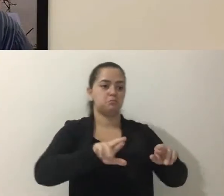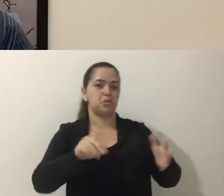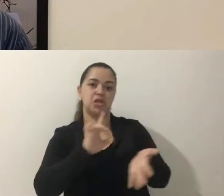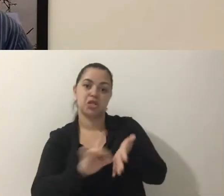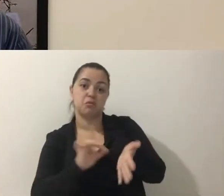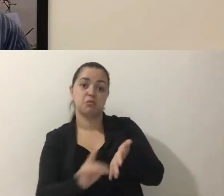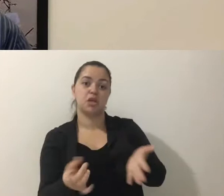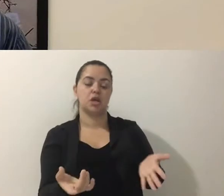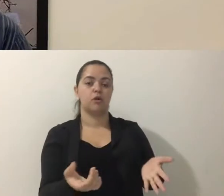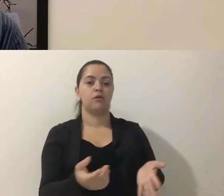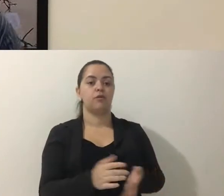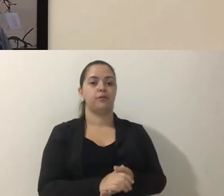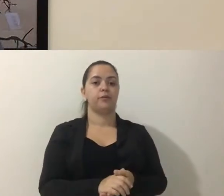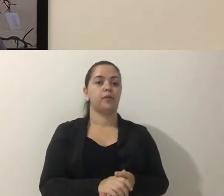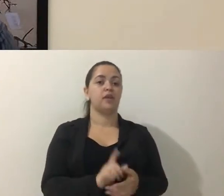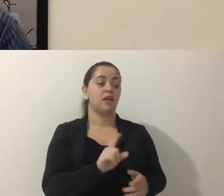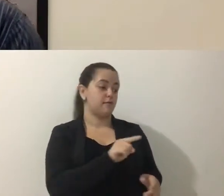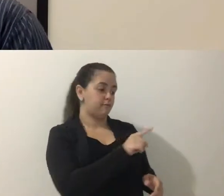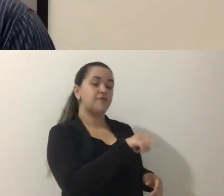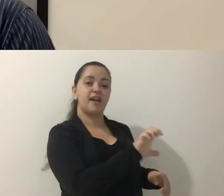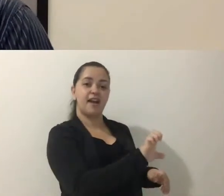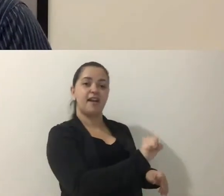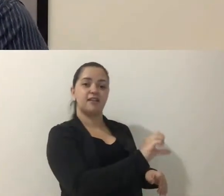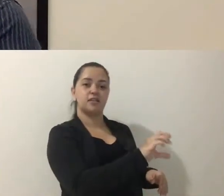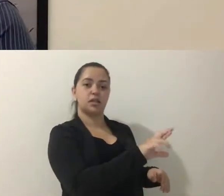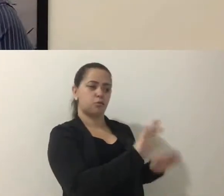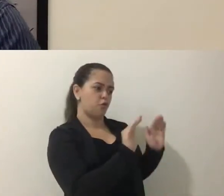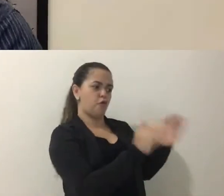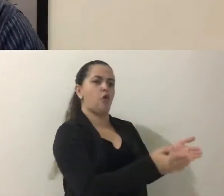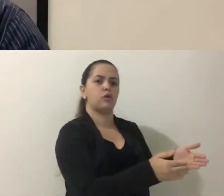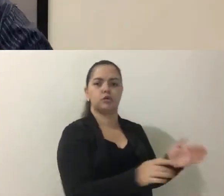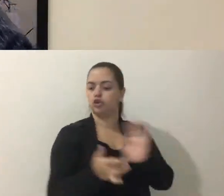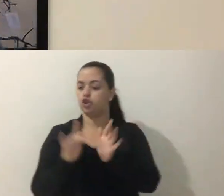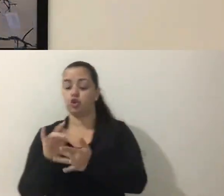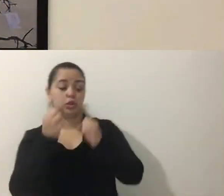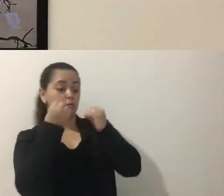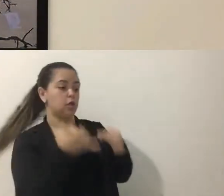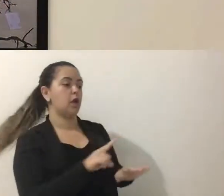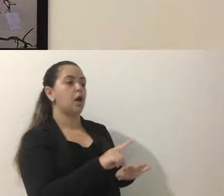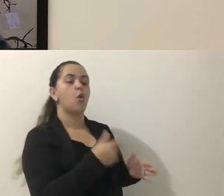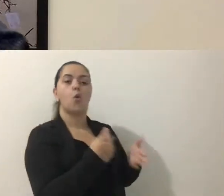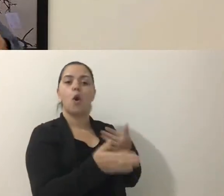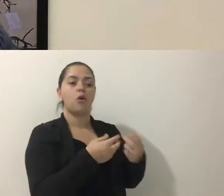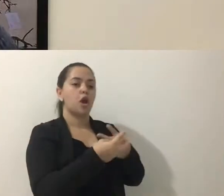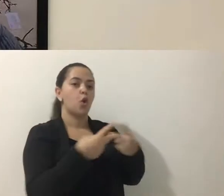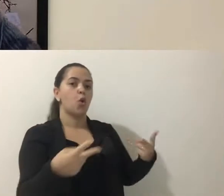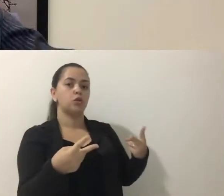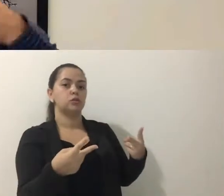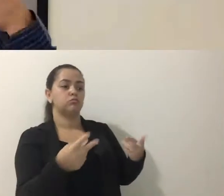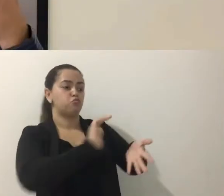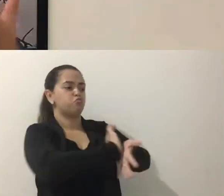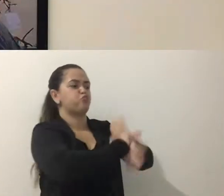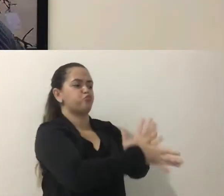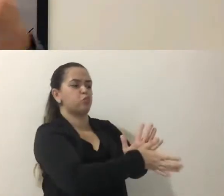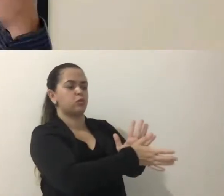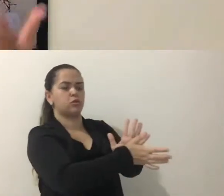a gente, enquanto os escribas estavam focando na questão de não matar, ele diz, olha, fazer qualquer coisa que prejudique até um